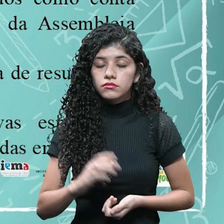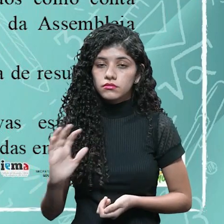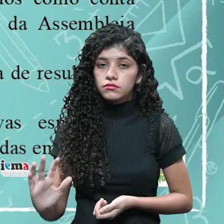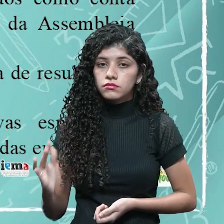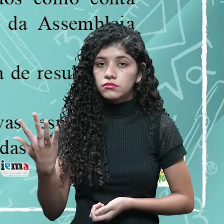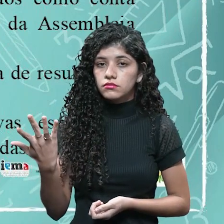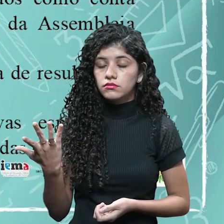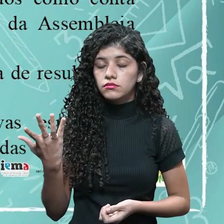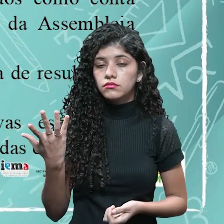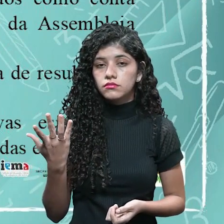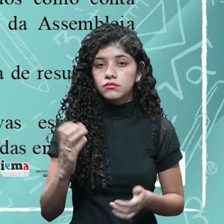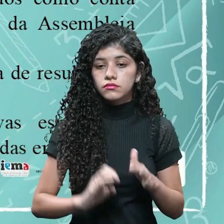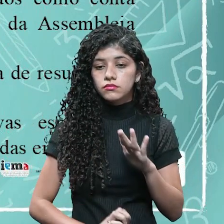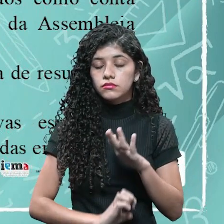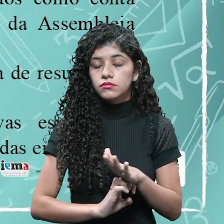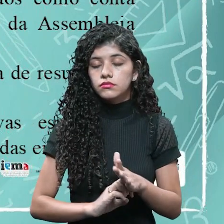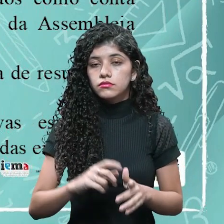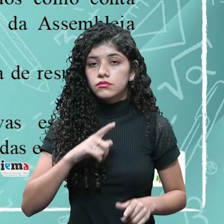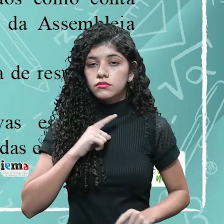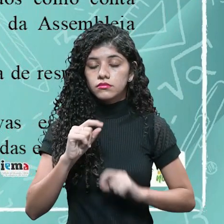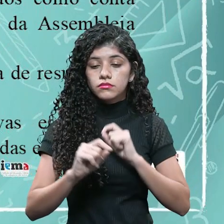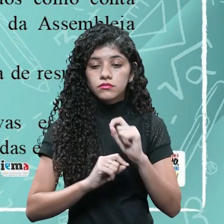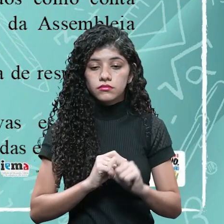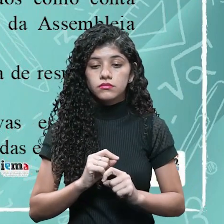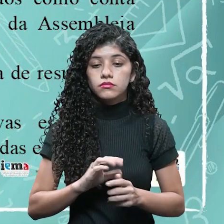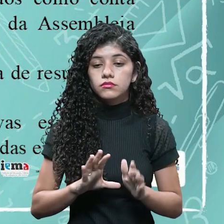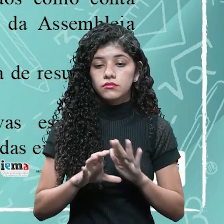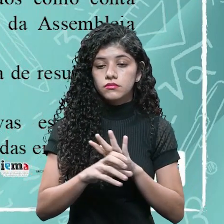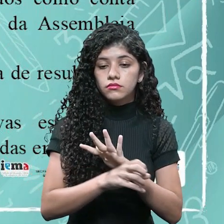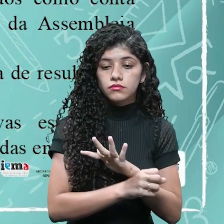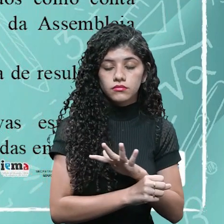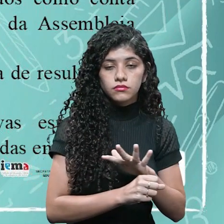e despesas que ocorreram na cooperativa,